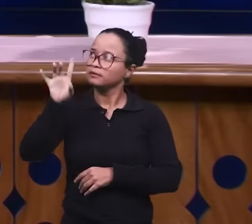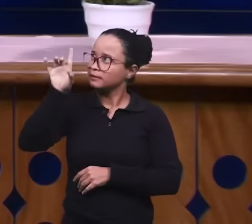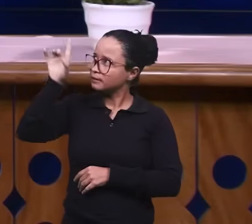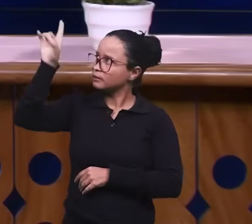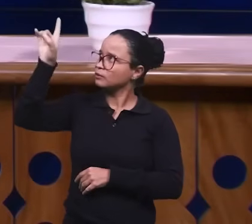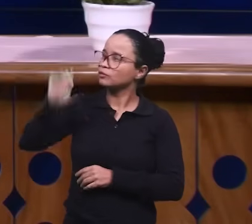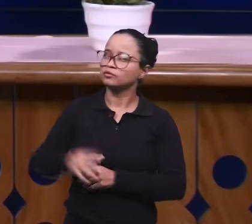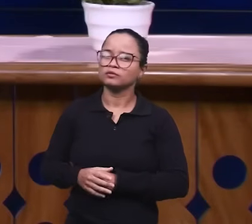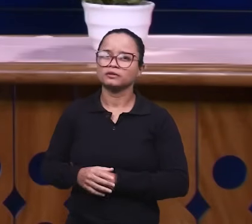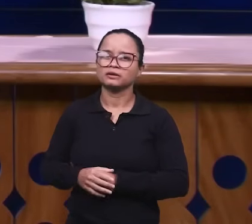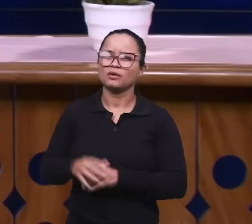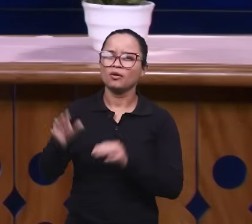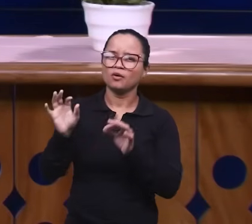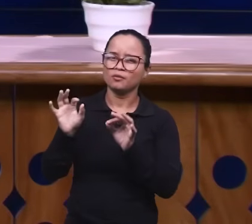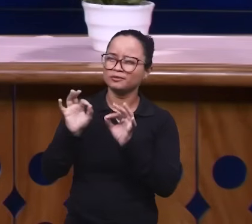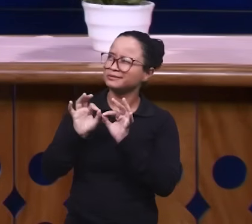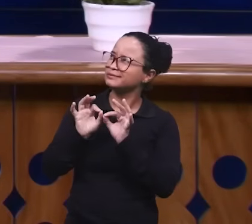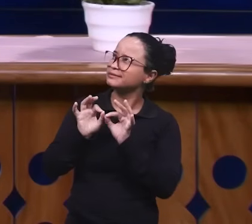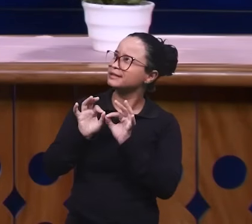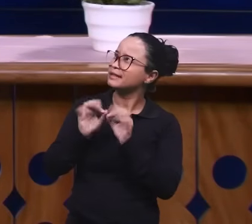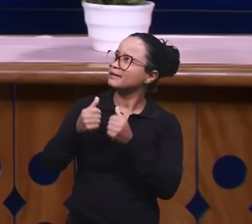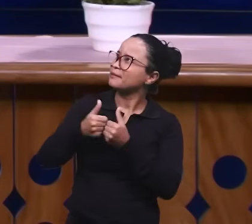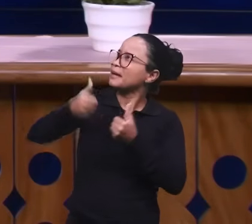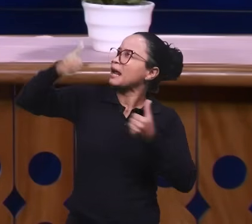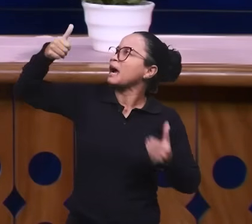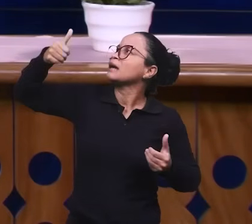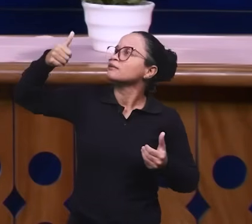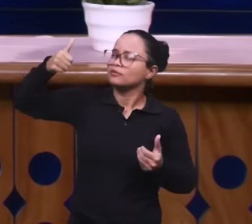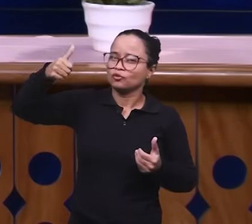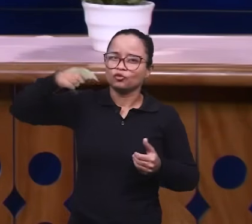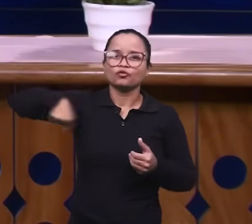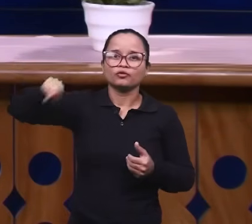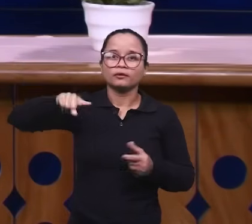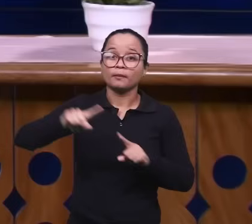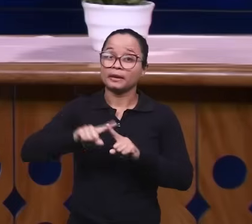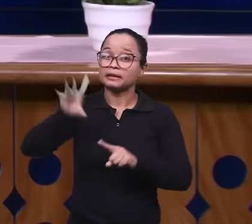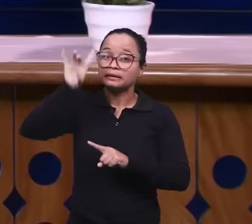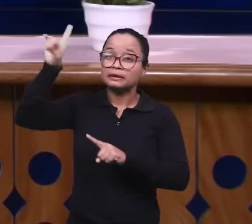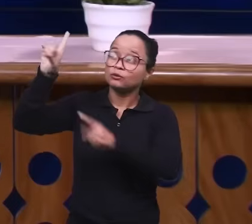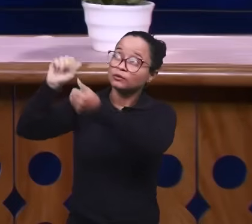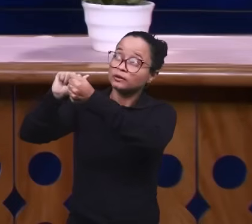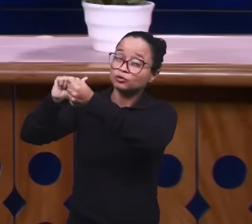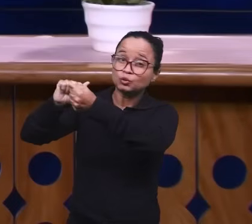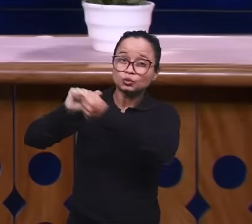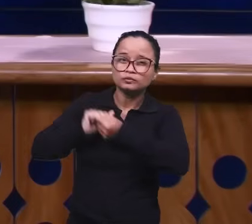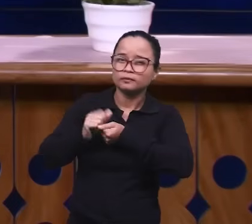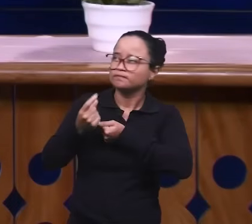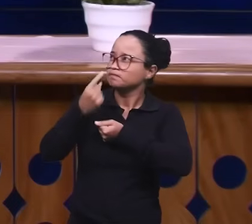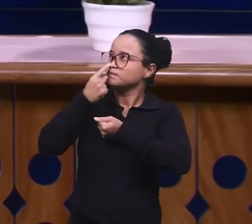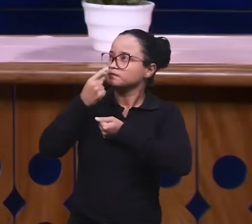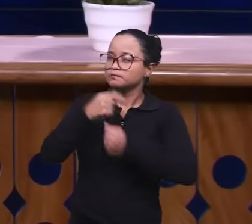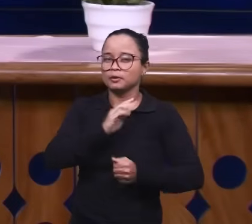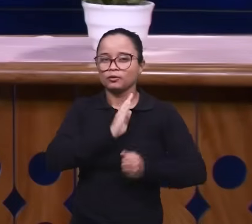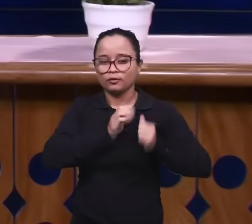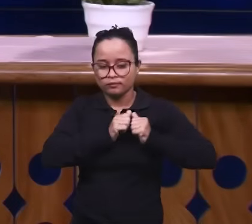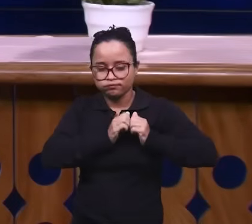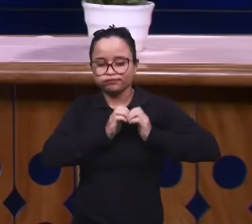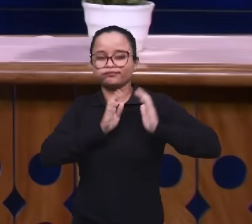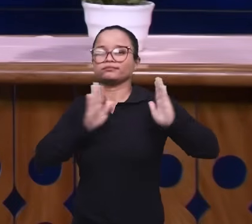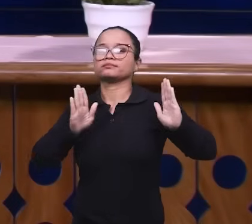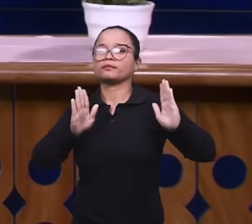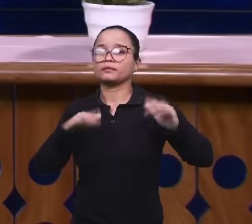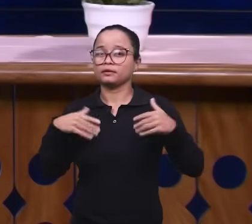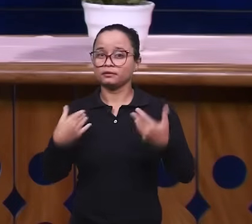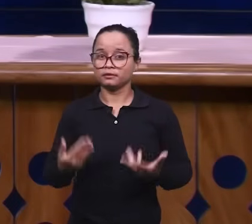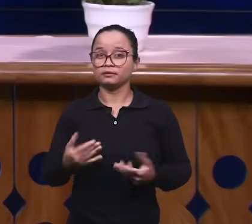como um ser distante de nós, mas Deus está muito próximo daquele que abre o coração para Ele.